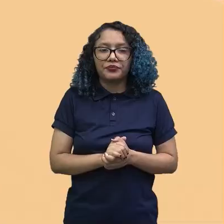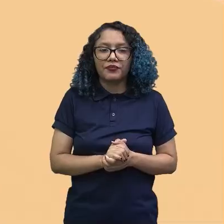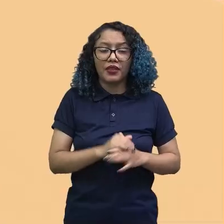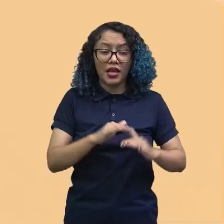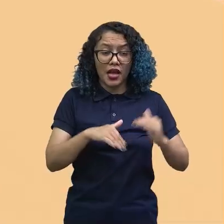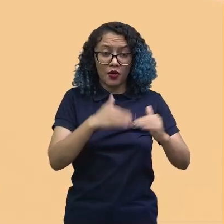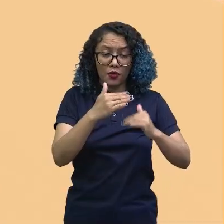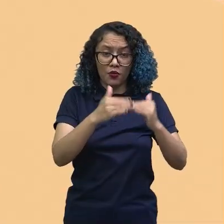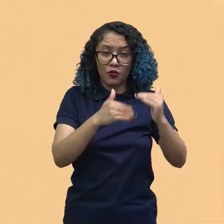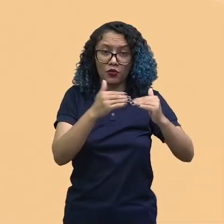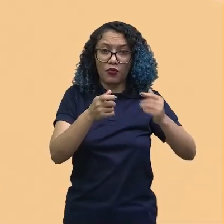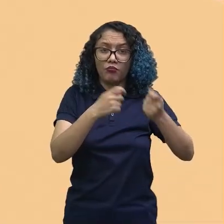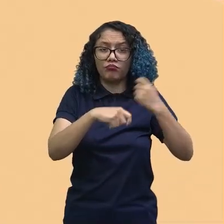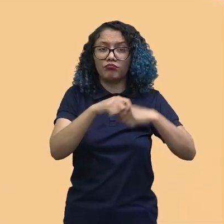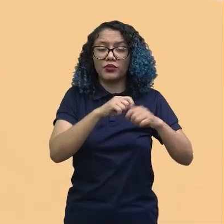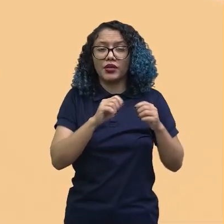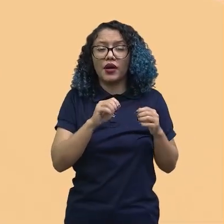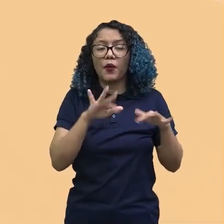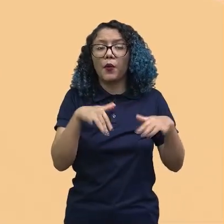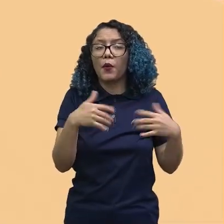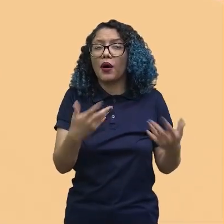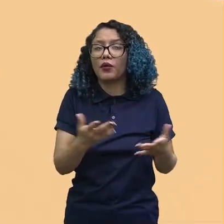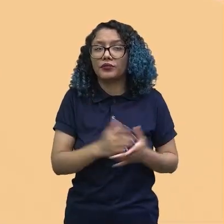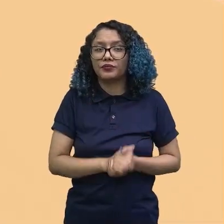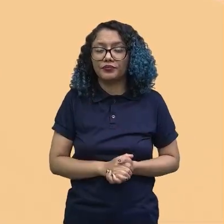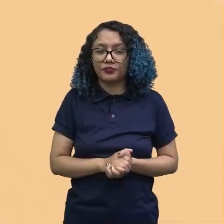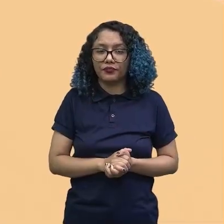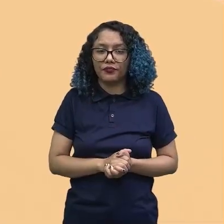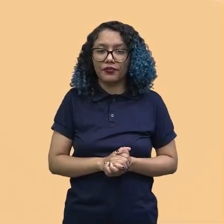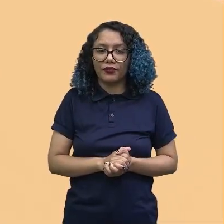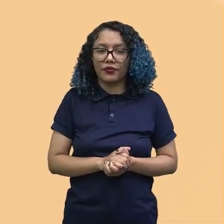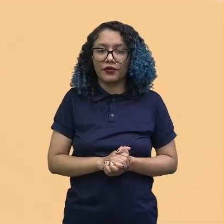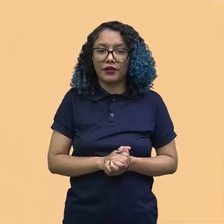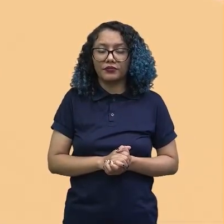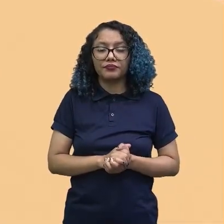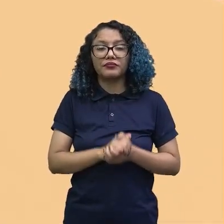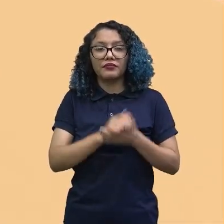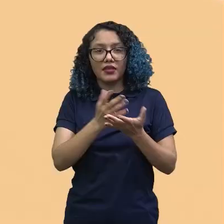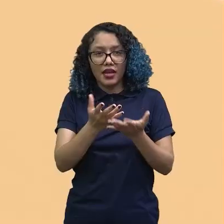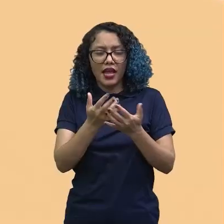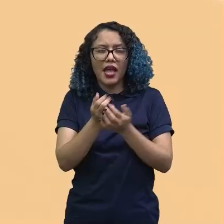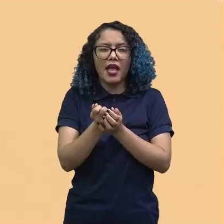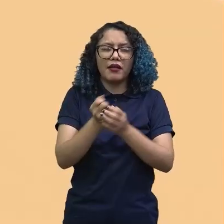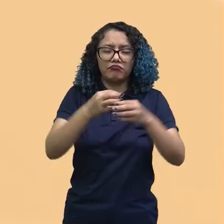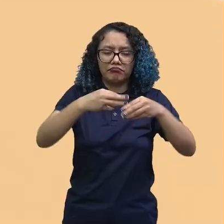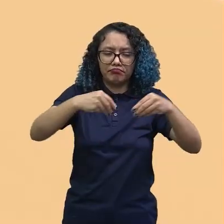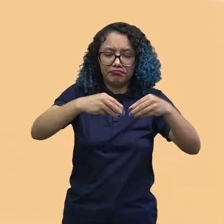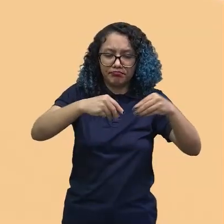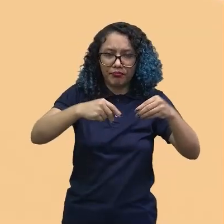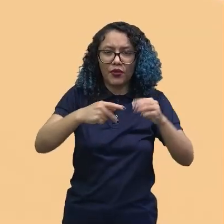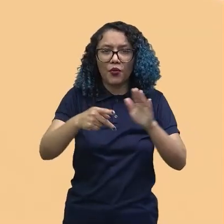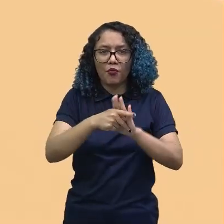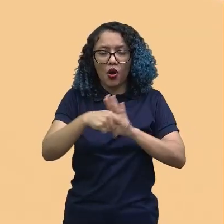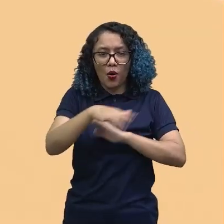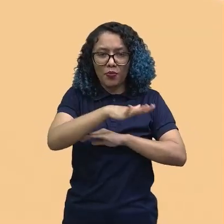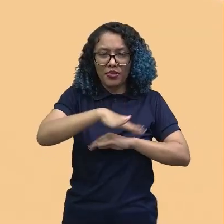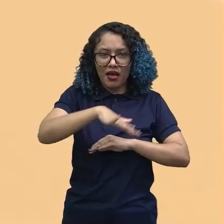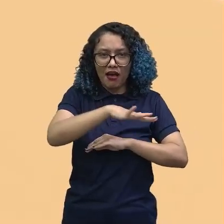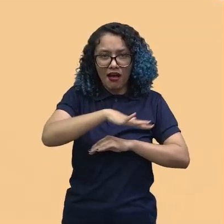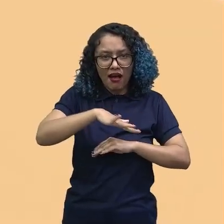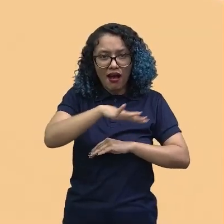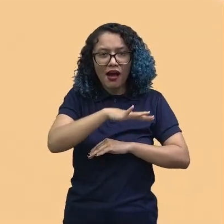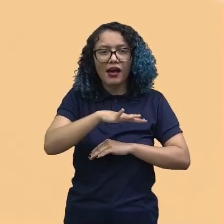na região Norte, vai ser, sobretudo, a coleta das drogas de sertão. E essa atividade ela vai ser